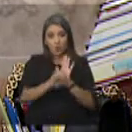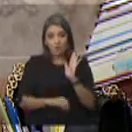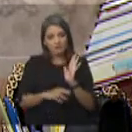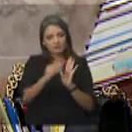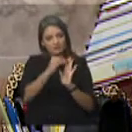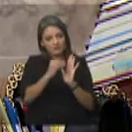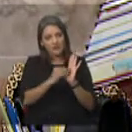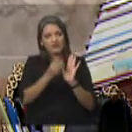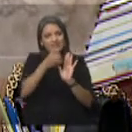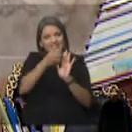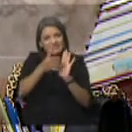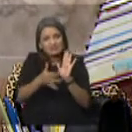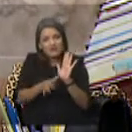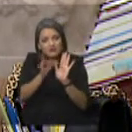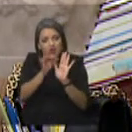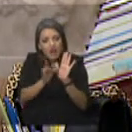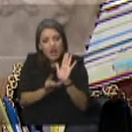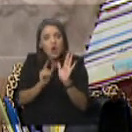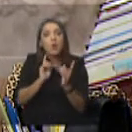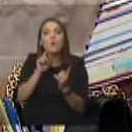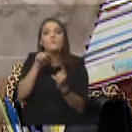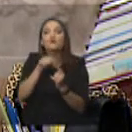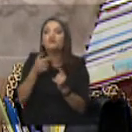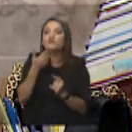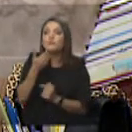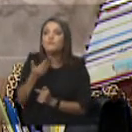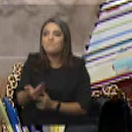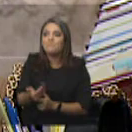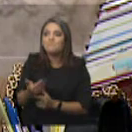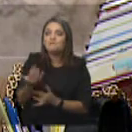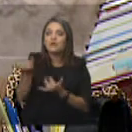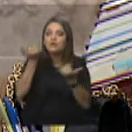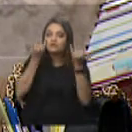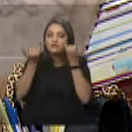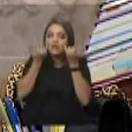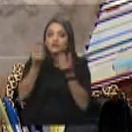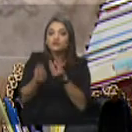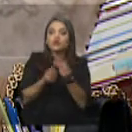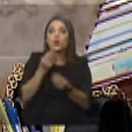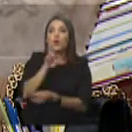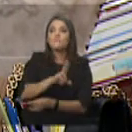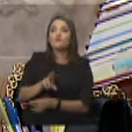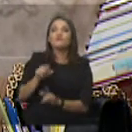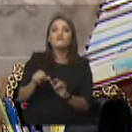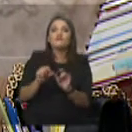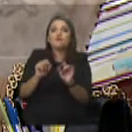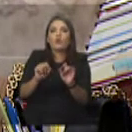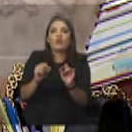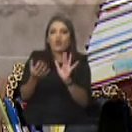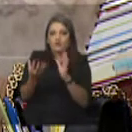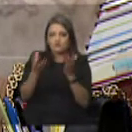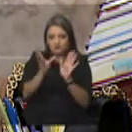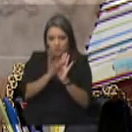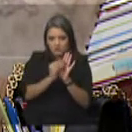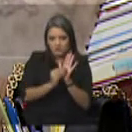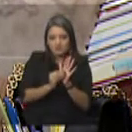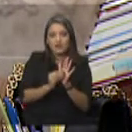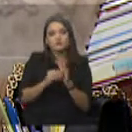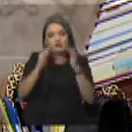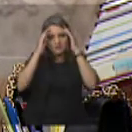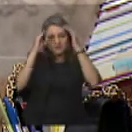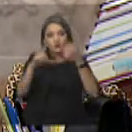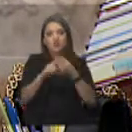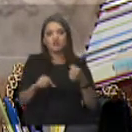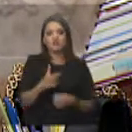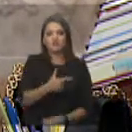haver descrição do motivo da solicitação e do uso que será feito aos dados, nos termos do artigo